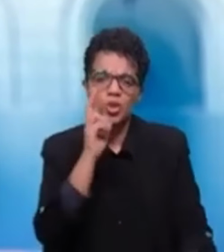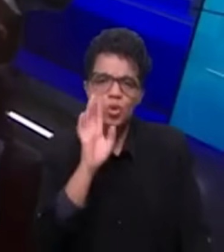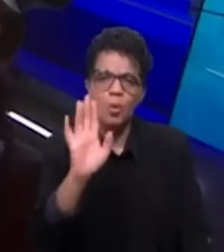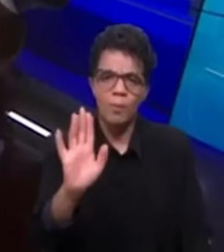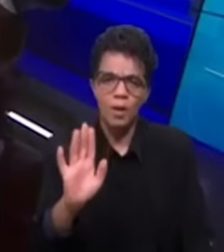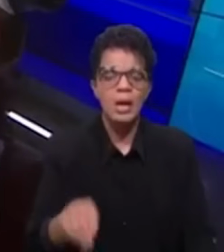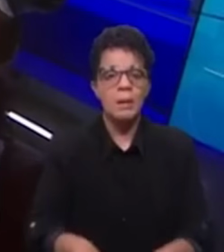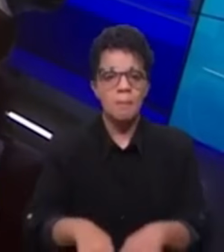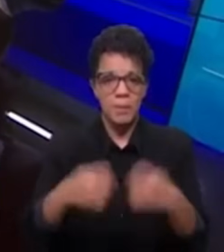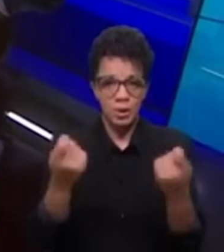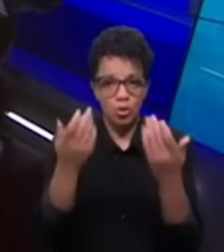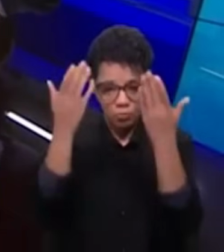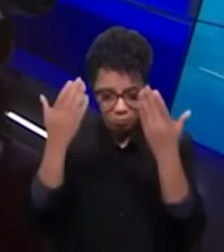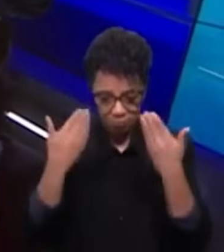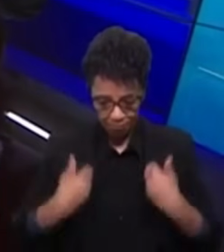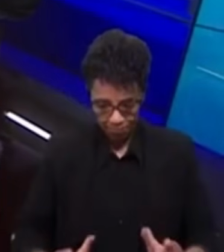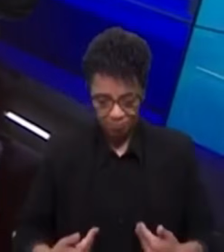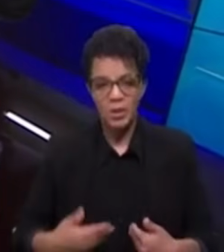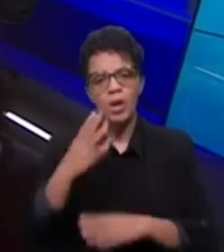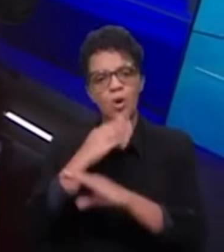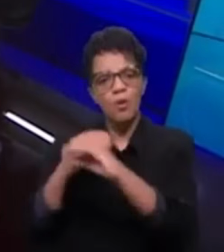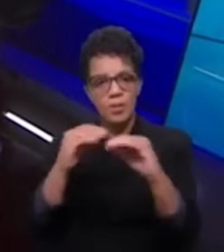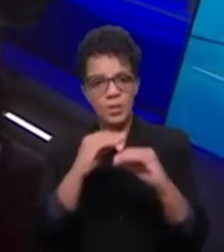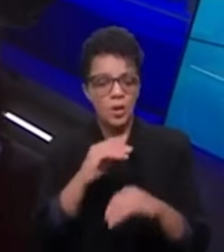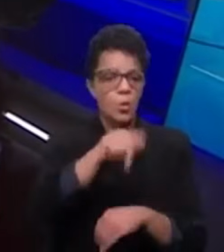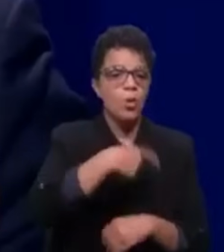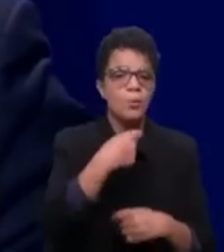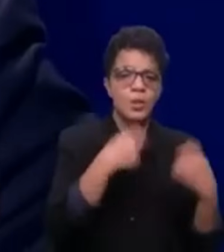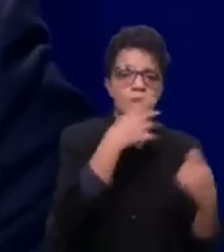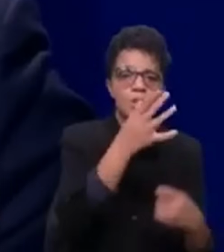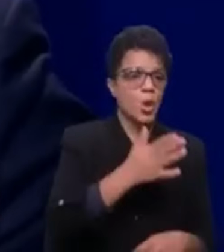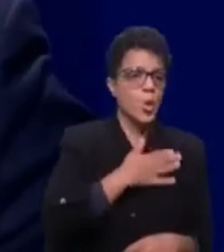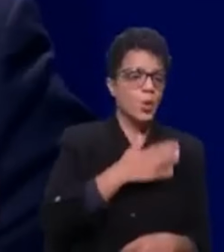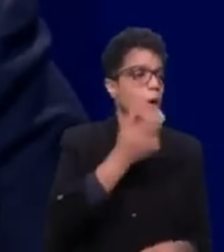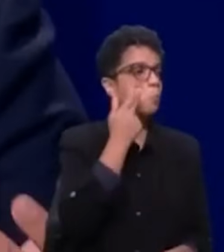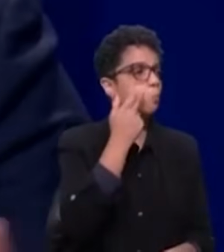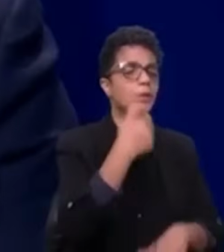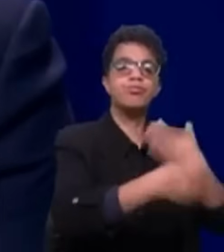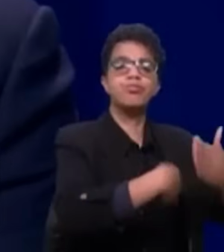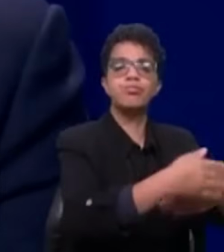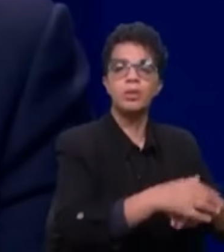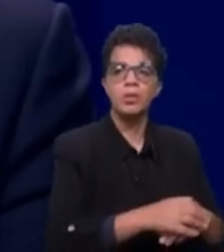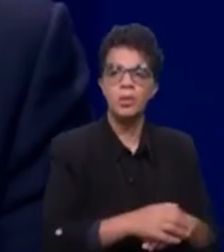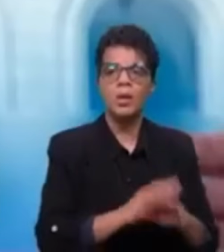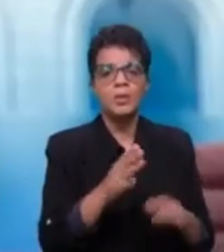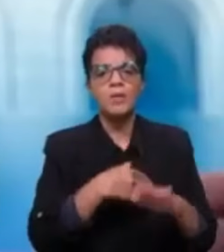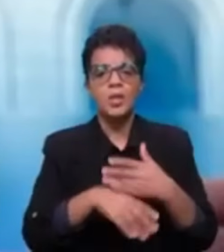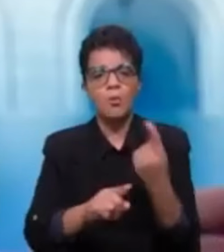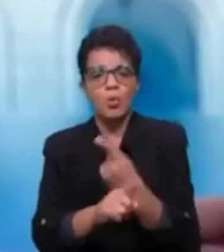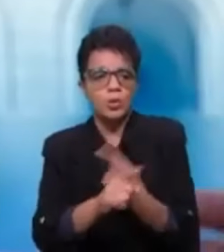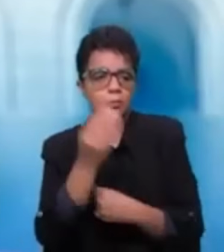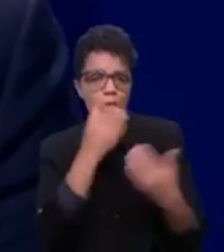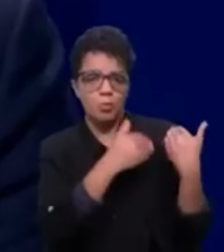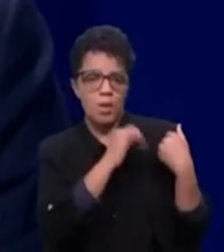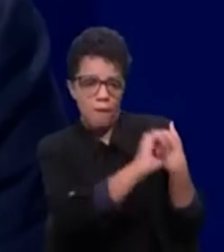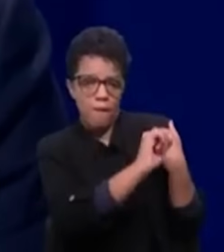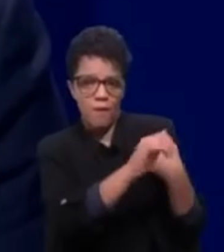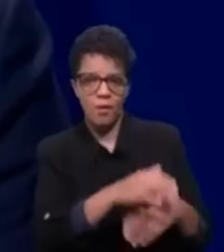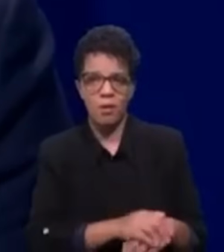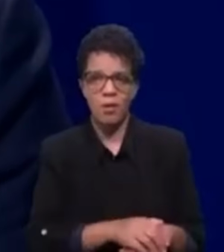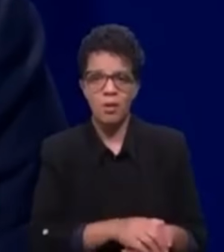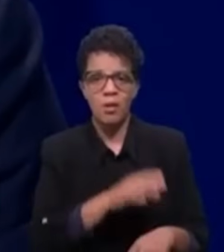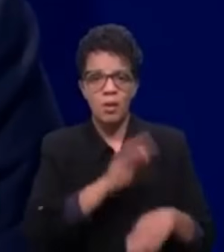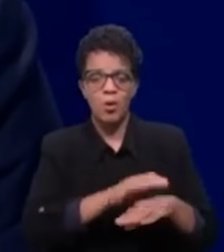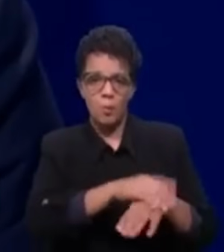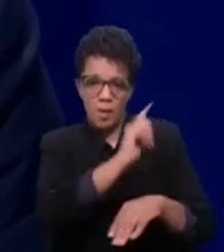há um partido que diz está disponível quero conversar o outro partido diz eu não quero nada e sou arrogante vou a Vot então será deles a ir responsabilidade e será deles